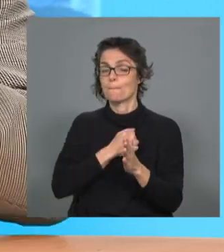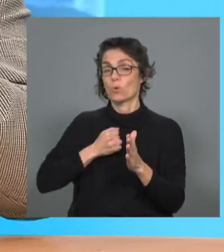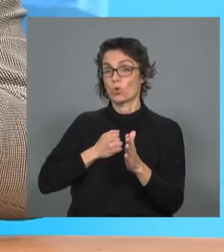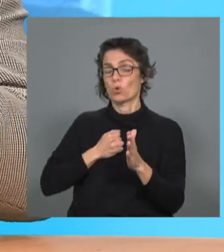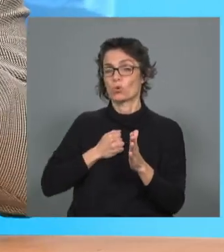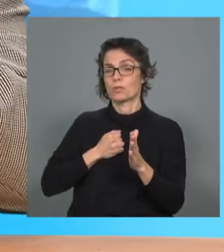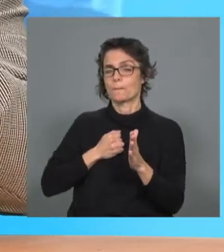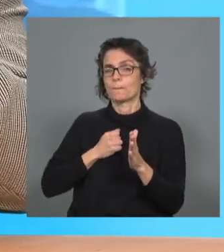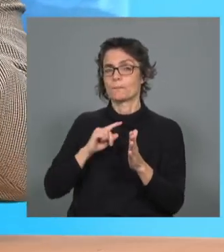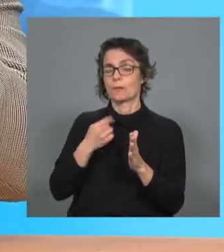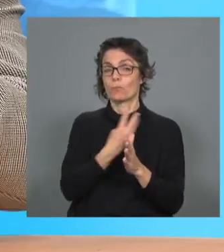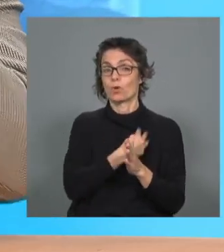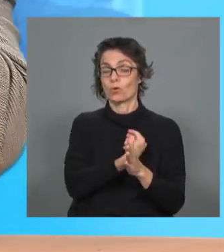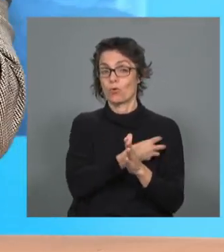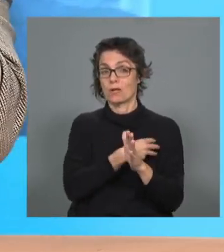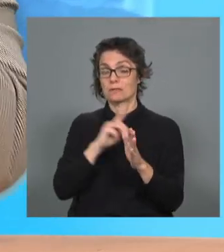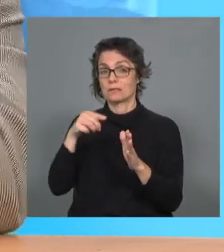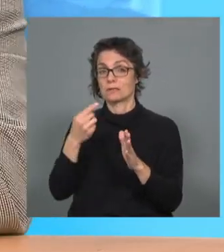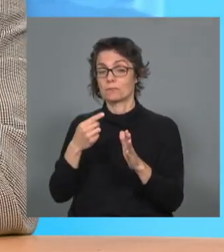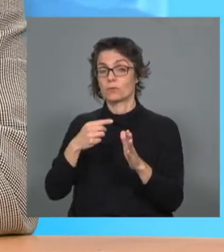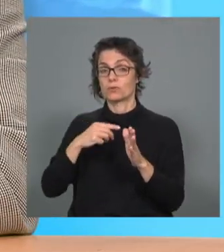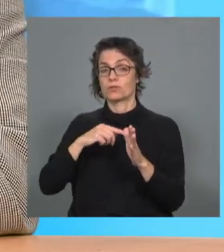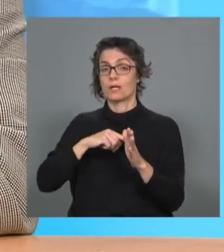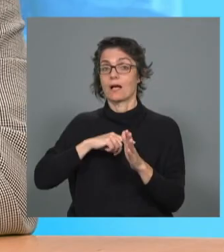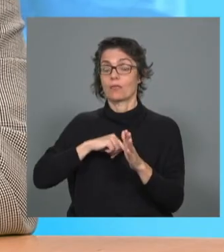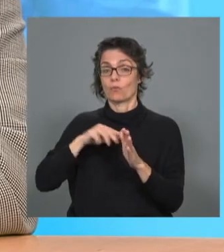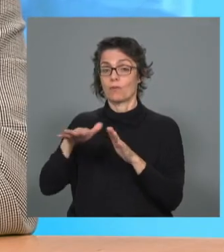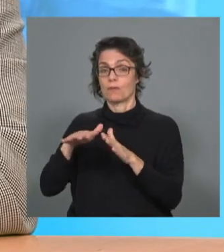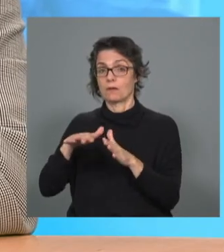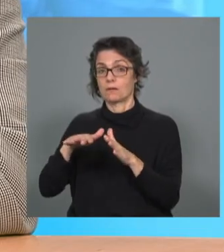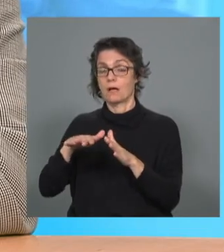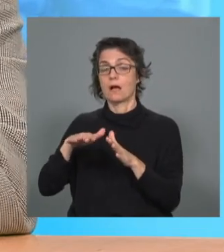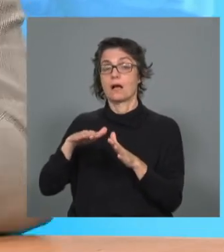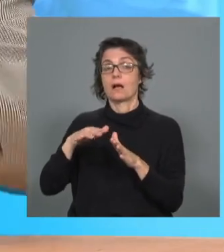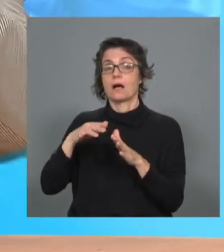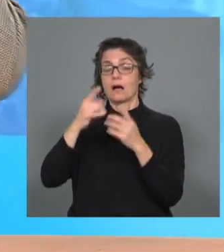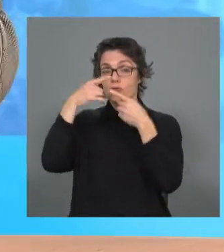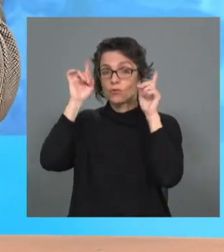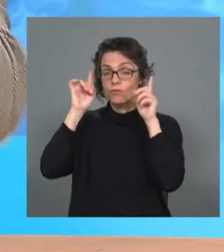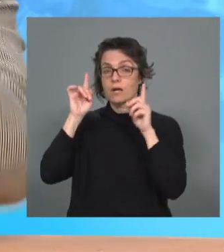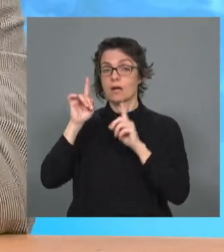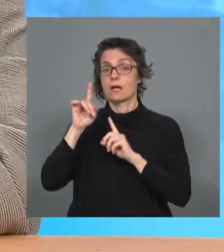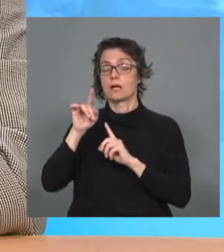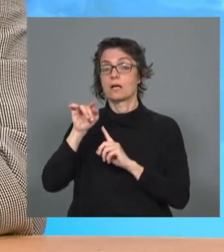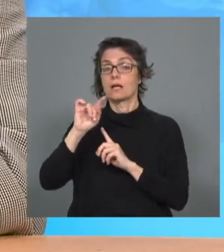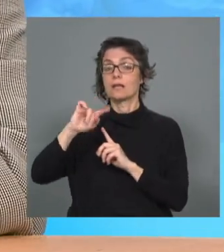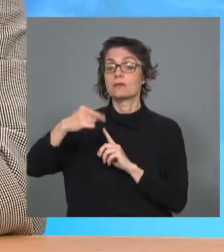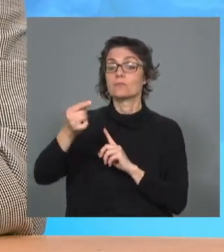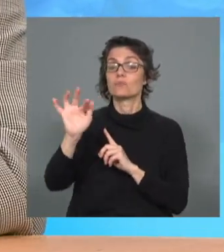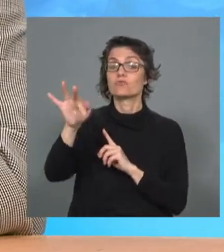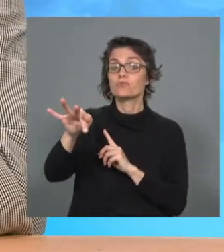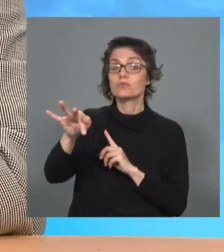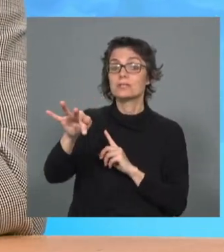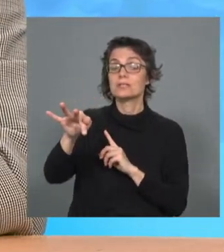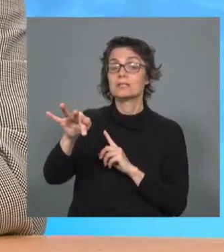Croácia, depois temos a Lituânia, a Itália, Portugal e a Eslováquia, e depois lá no final temos a